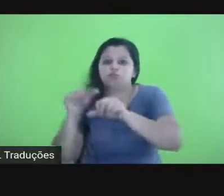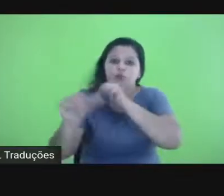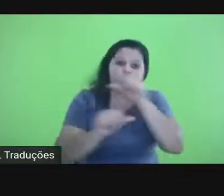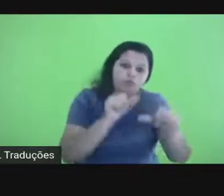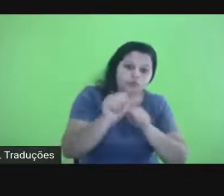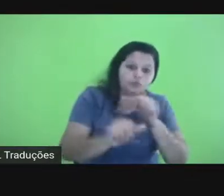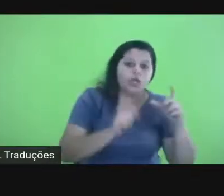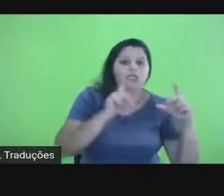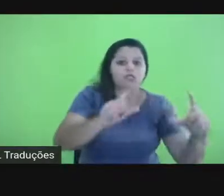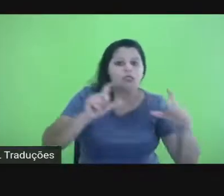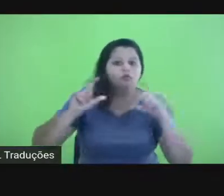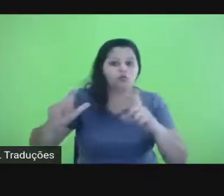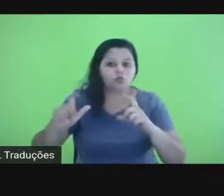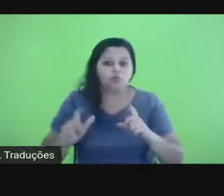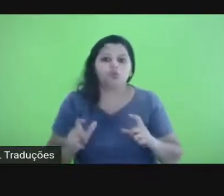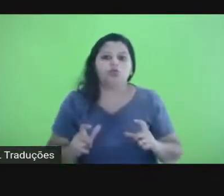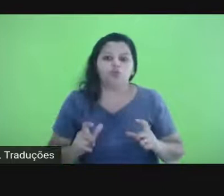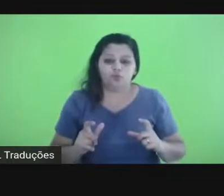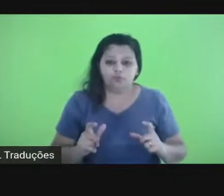tem